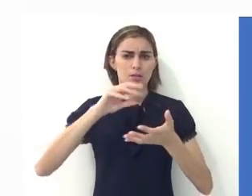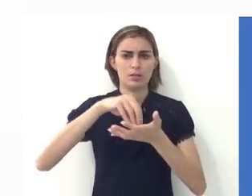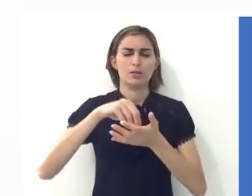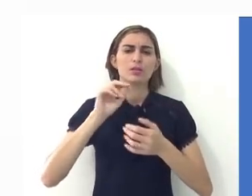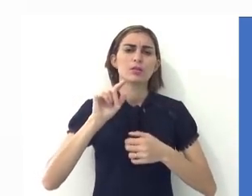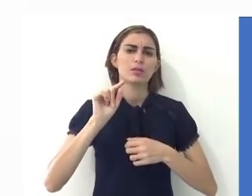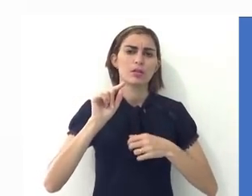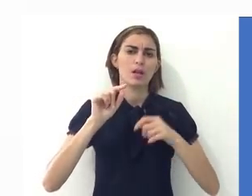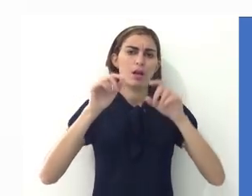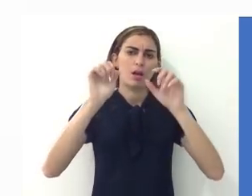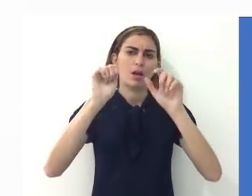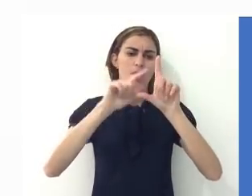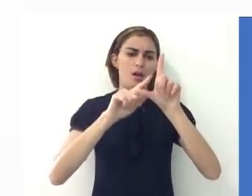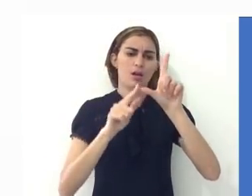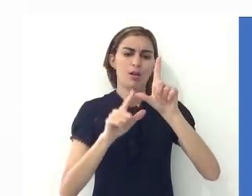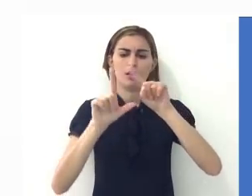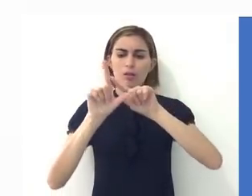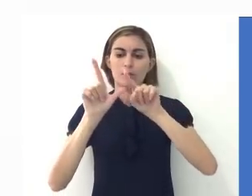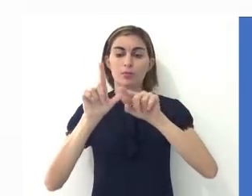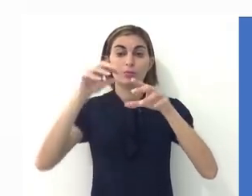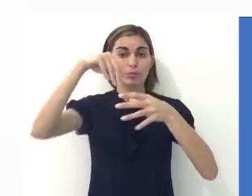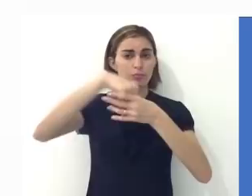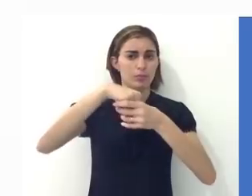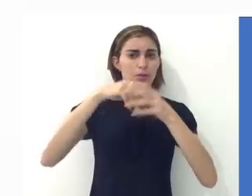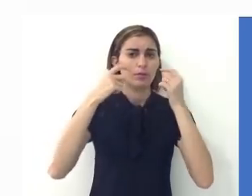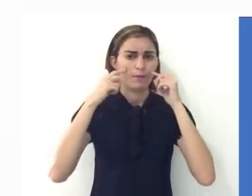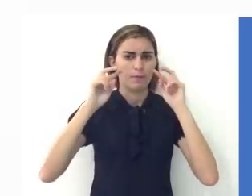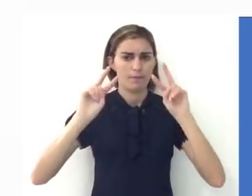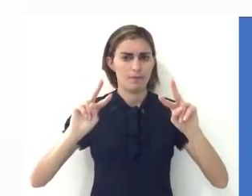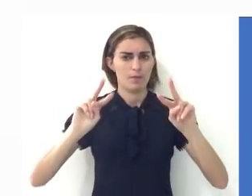bissetrizes dos ângulos internos. Olha que